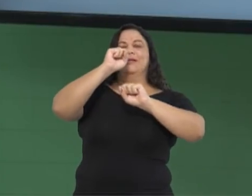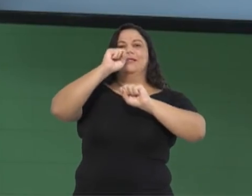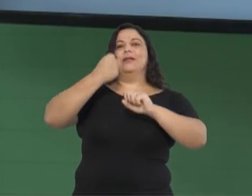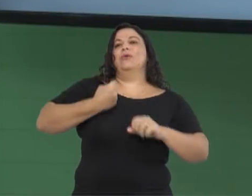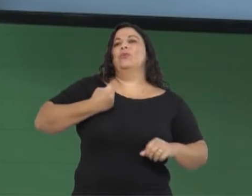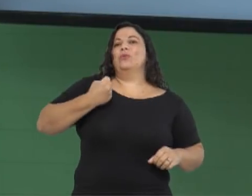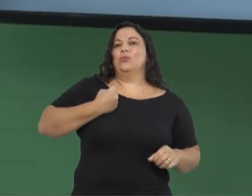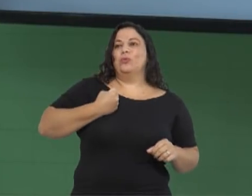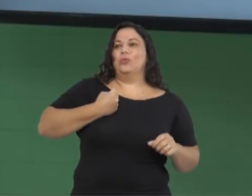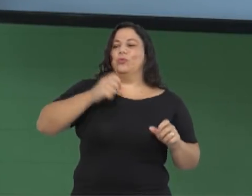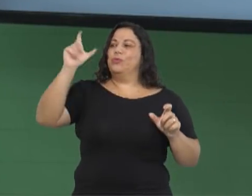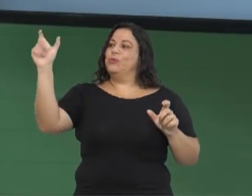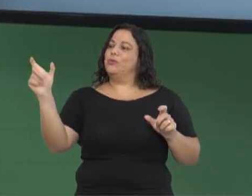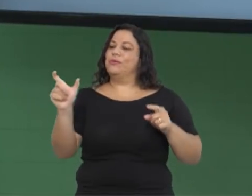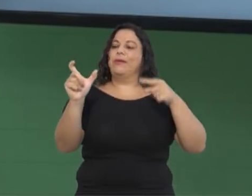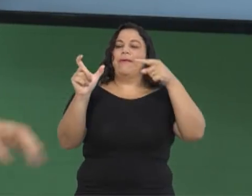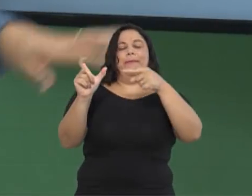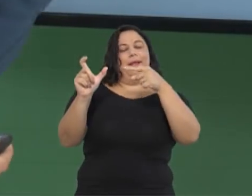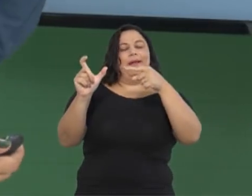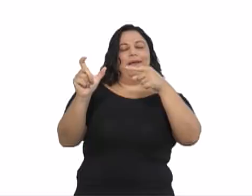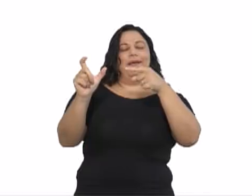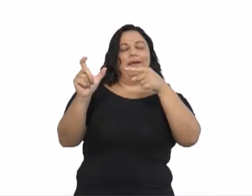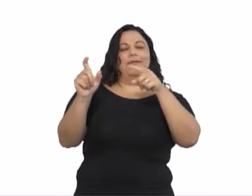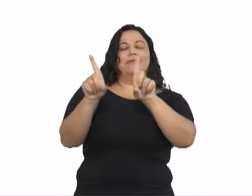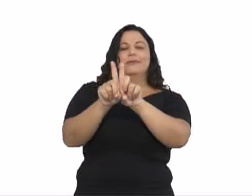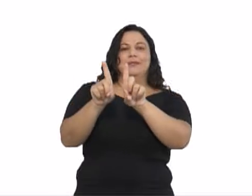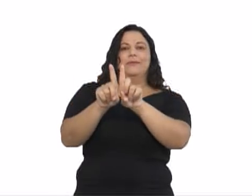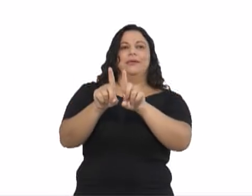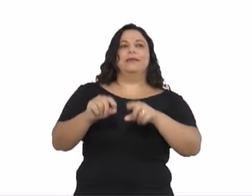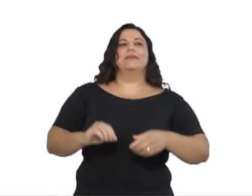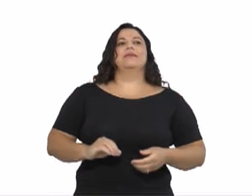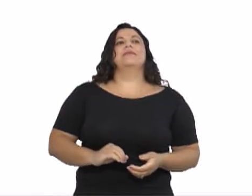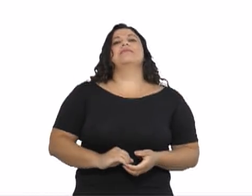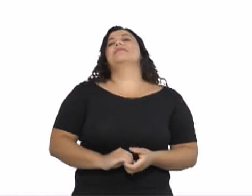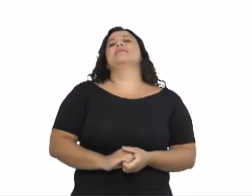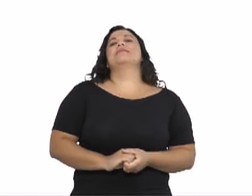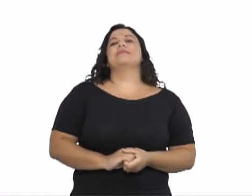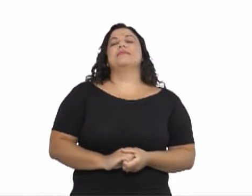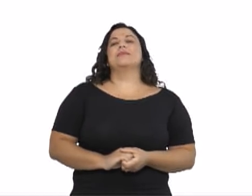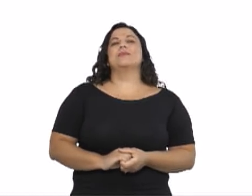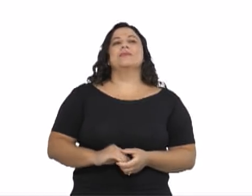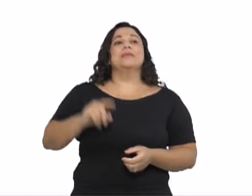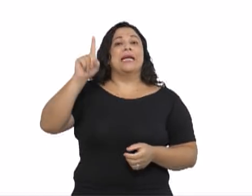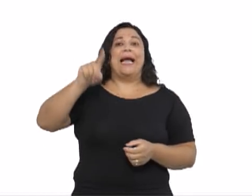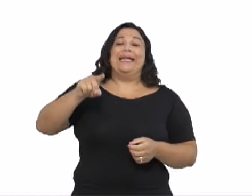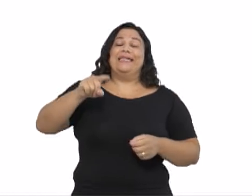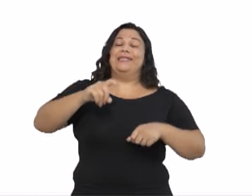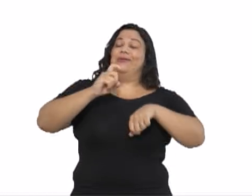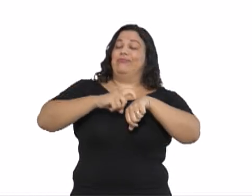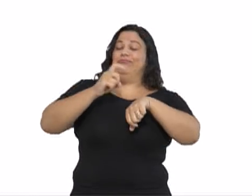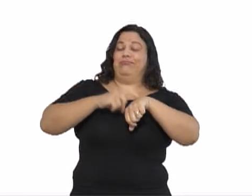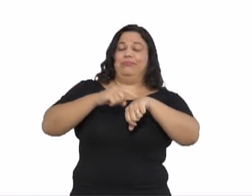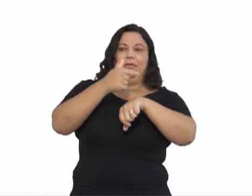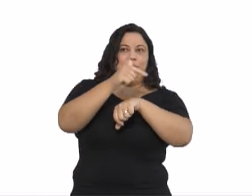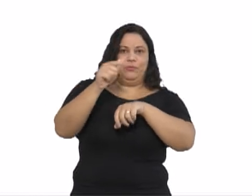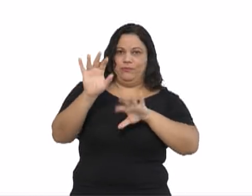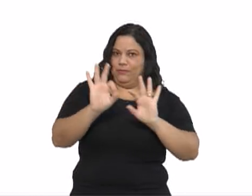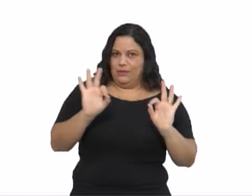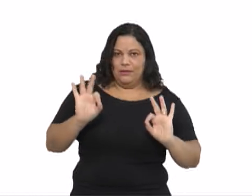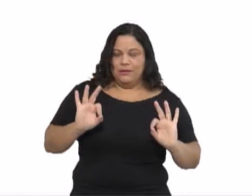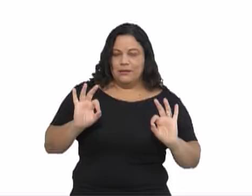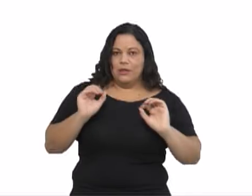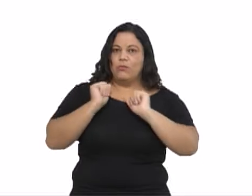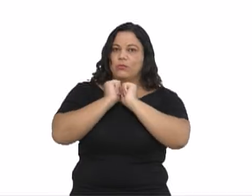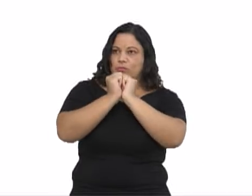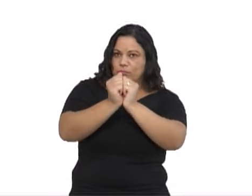outra palavrinha junto a eles. Aqui a teacher não vai deixar um tempo para vocês fazerem. Nós vamos fazer